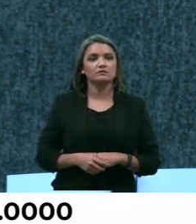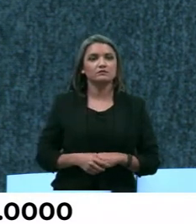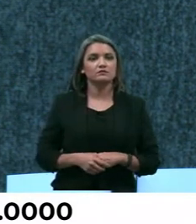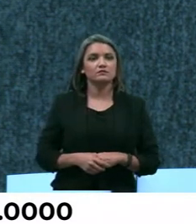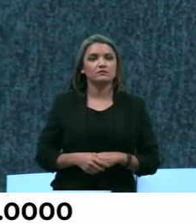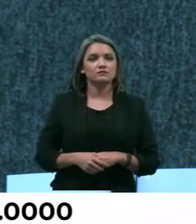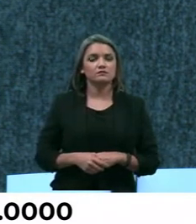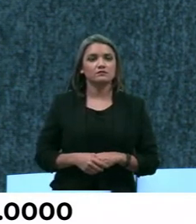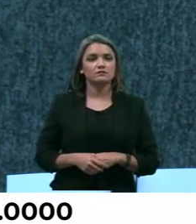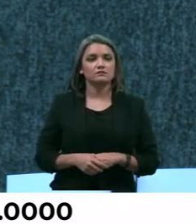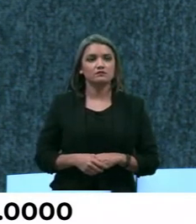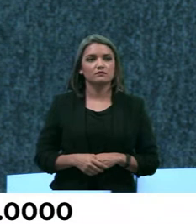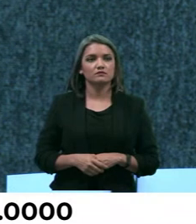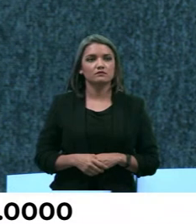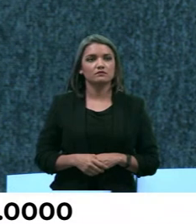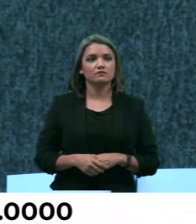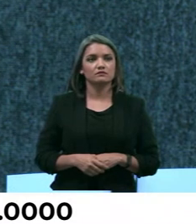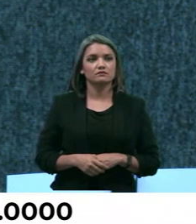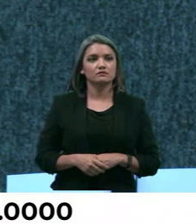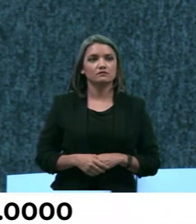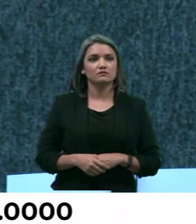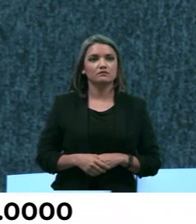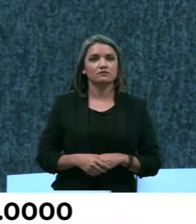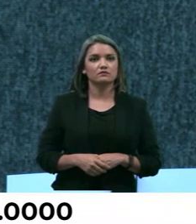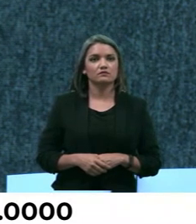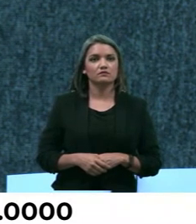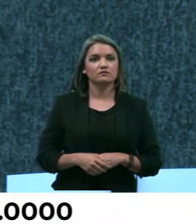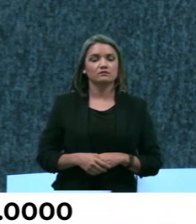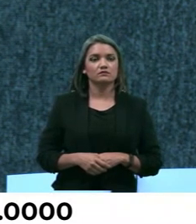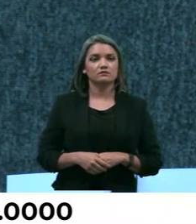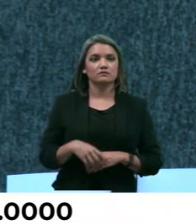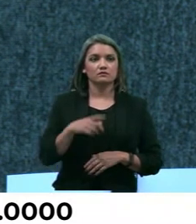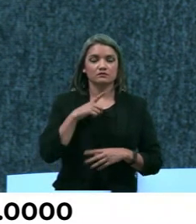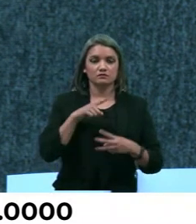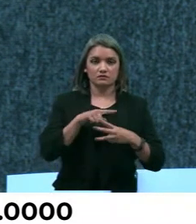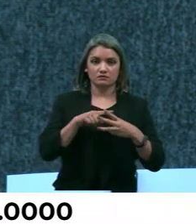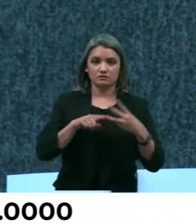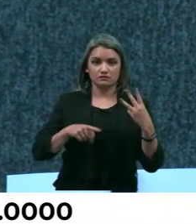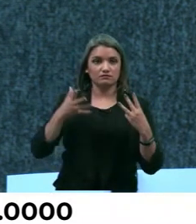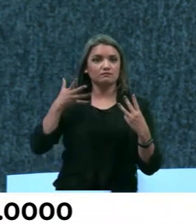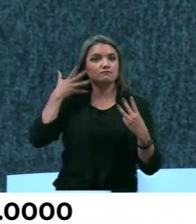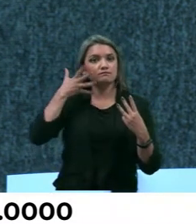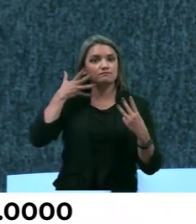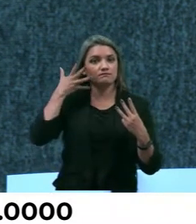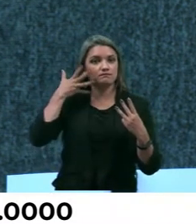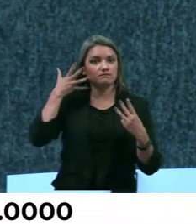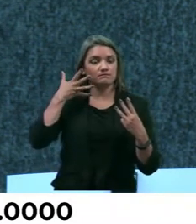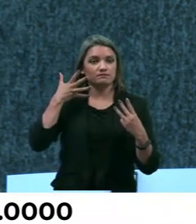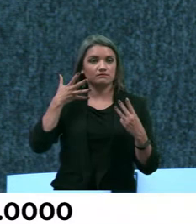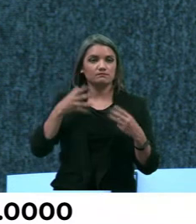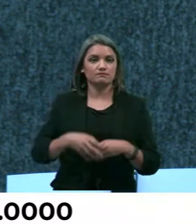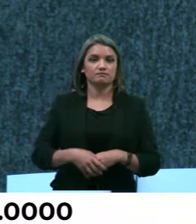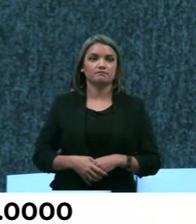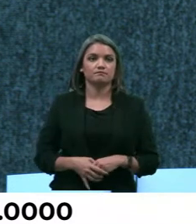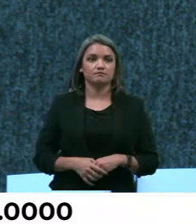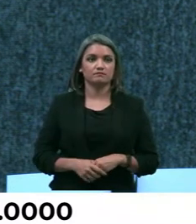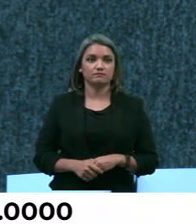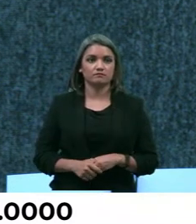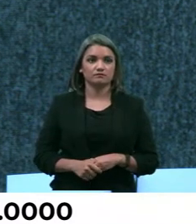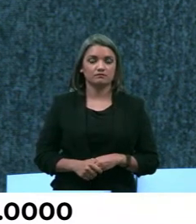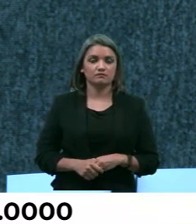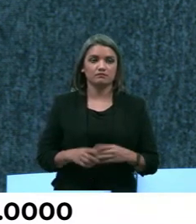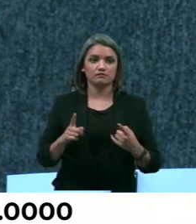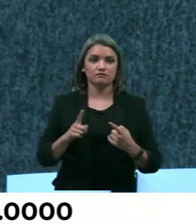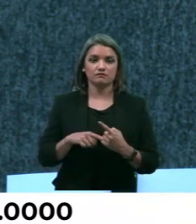ministro Salomão, nós temos 3 sustentações orais, uma pela